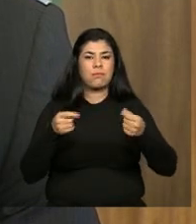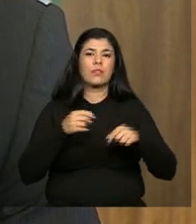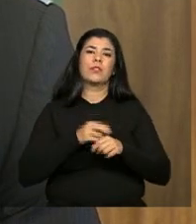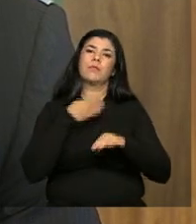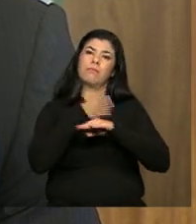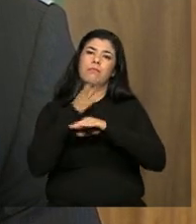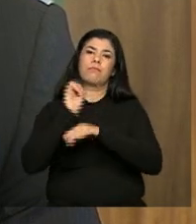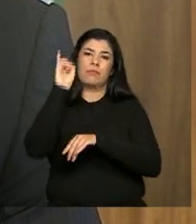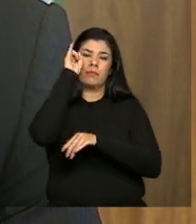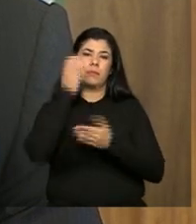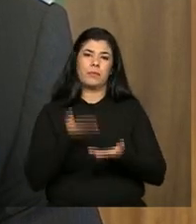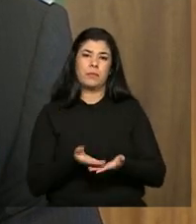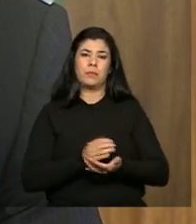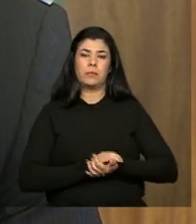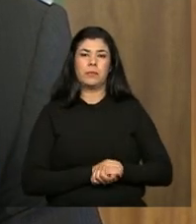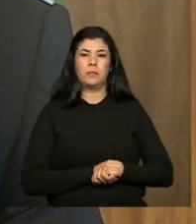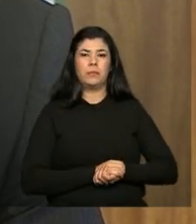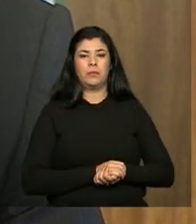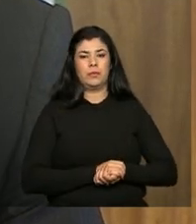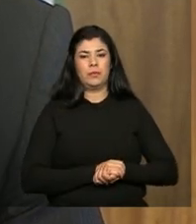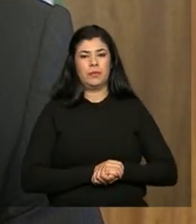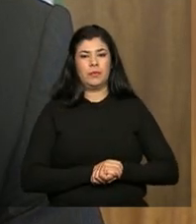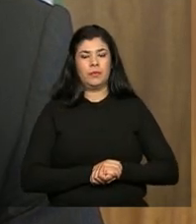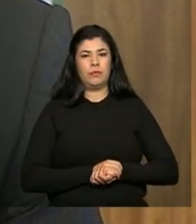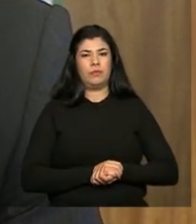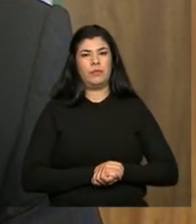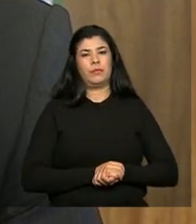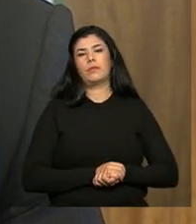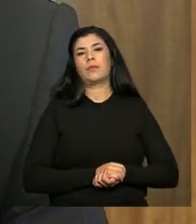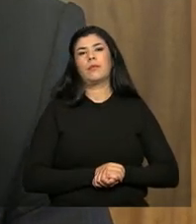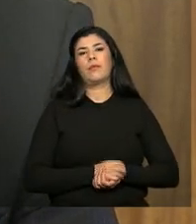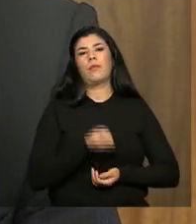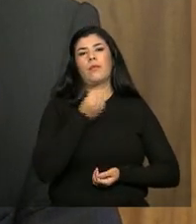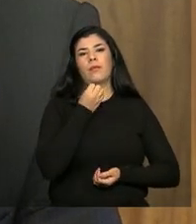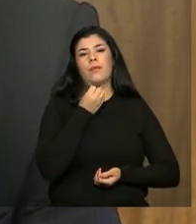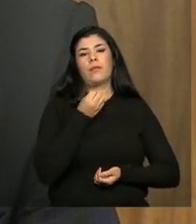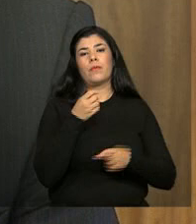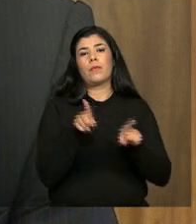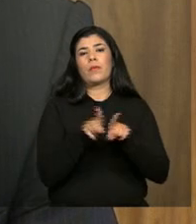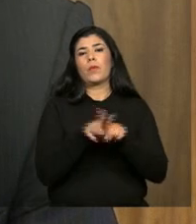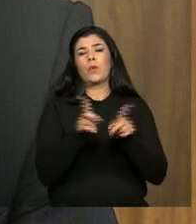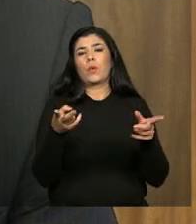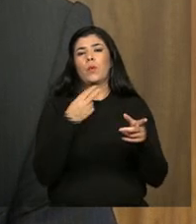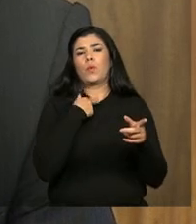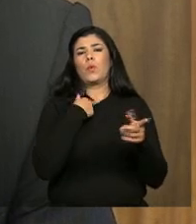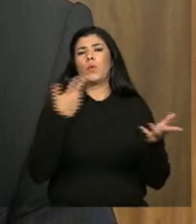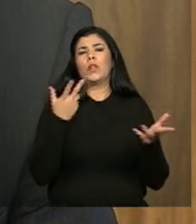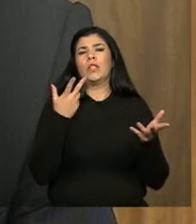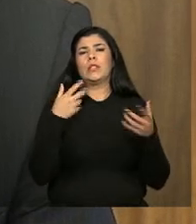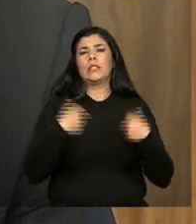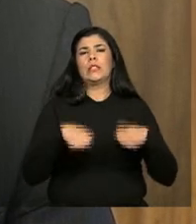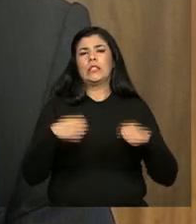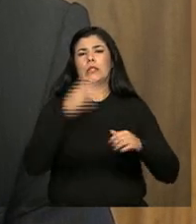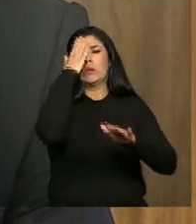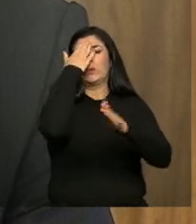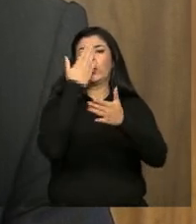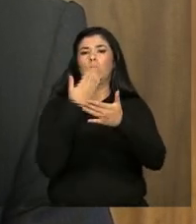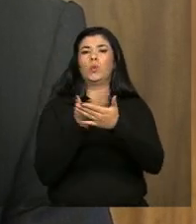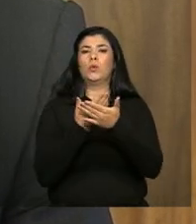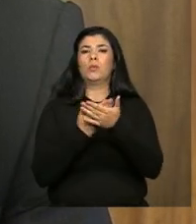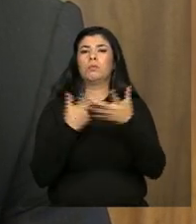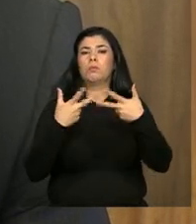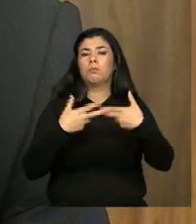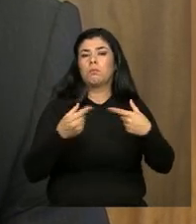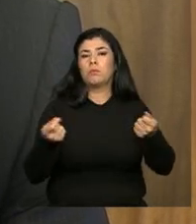investimento é tão importante Oi boa tarde meninas cantaram depender da confiança do mercado Apenas